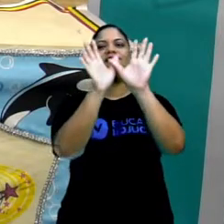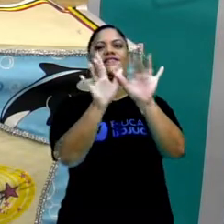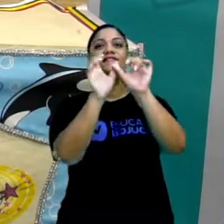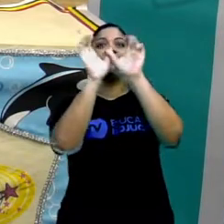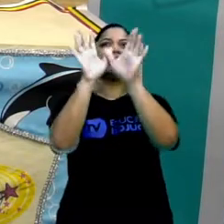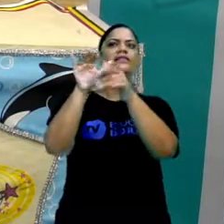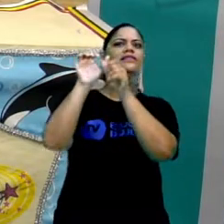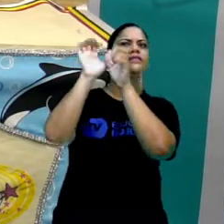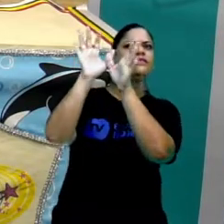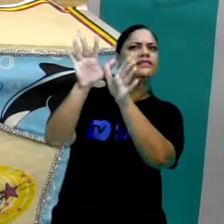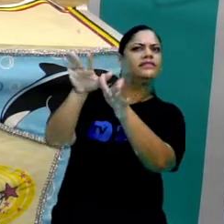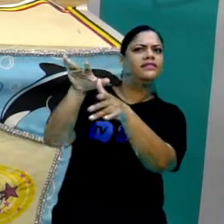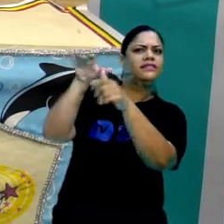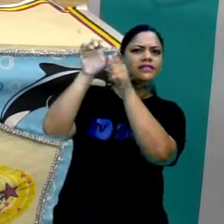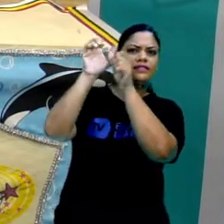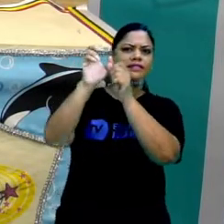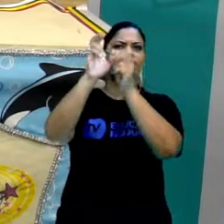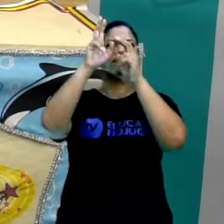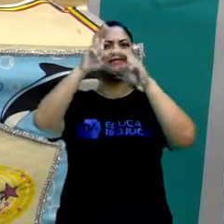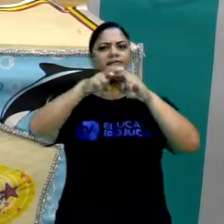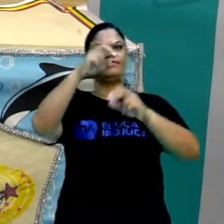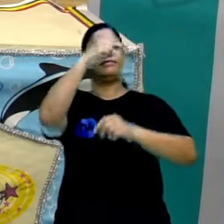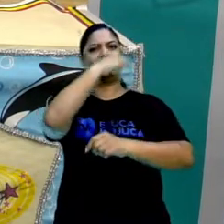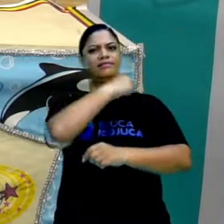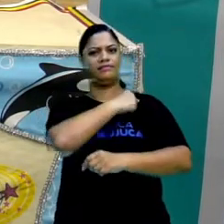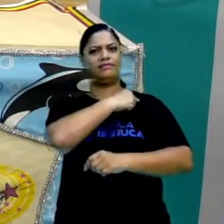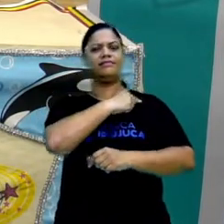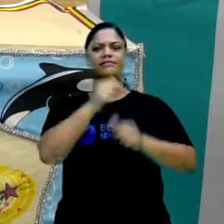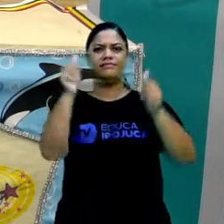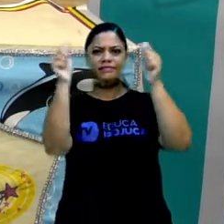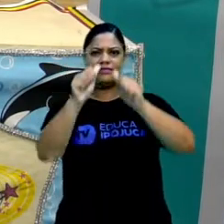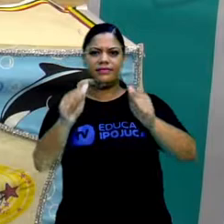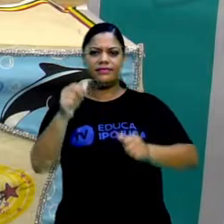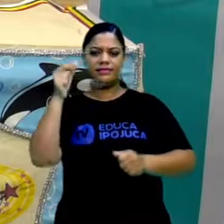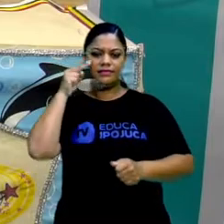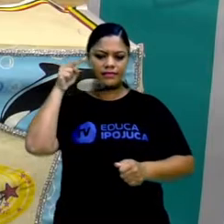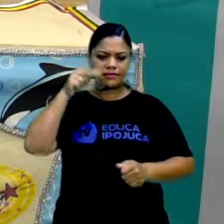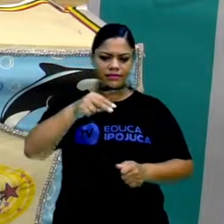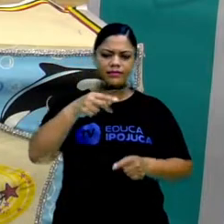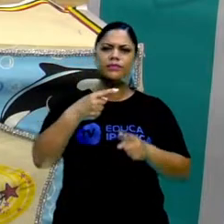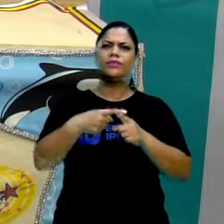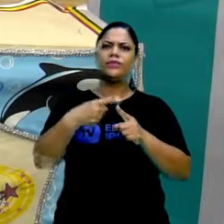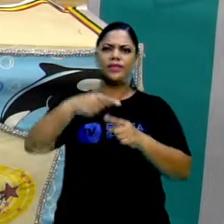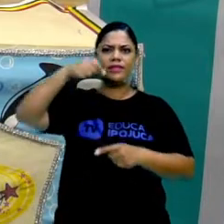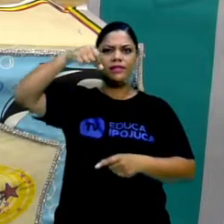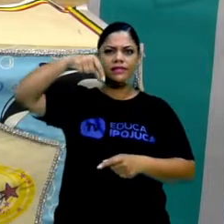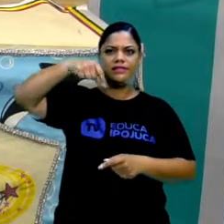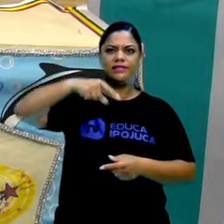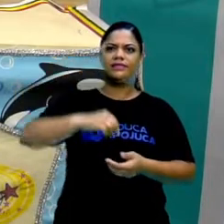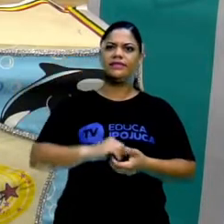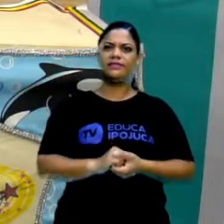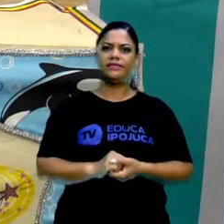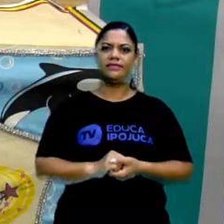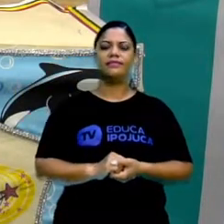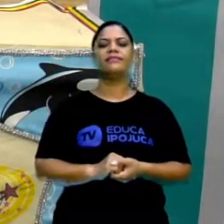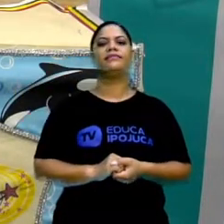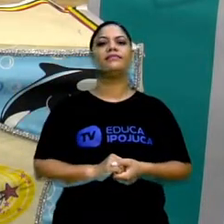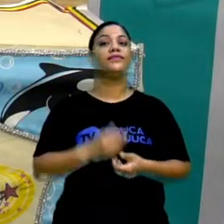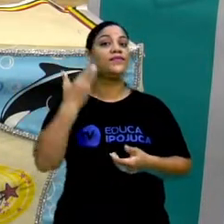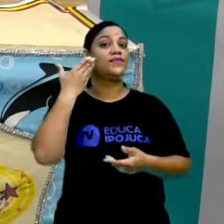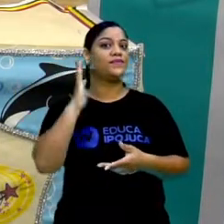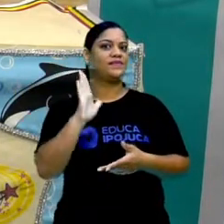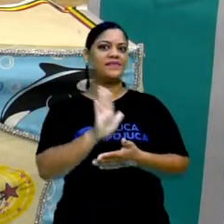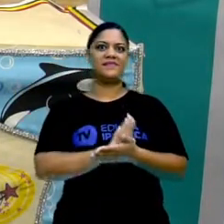crianças. Pousou aqui no ombro da estátua e foi verificar de onde estava vindo aquela água. Tu não